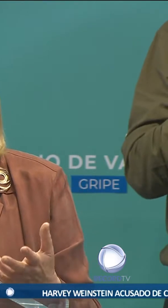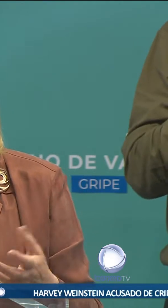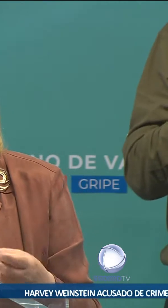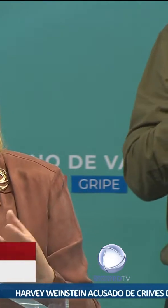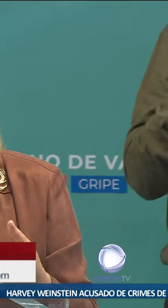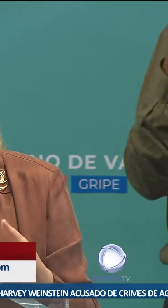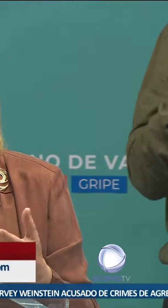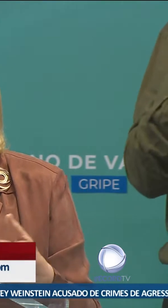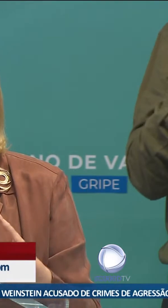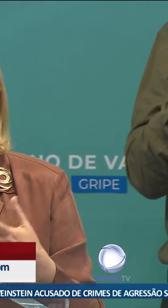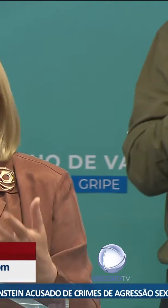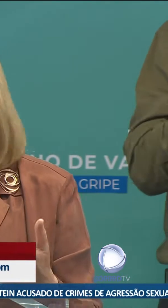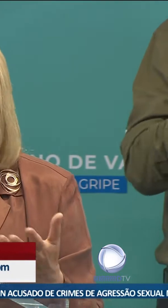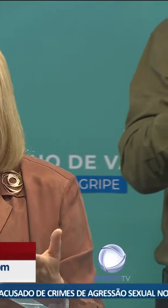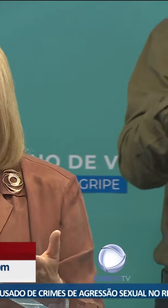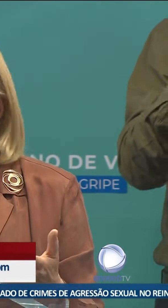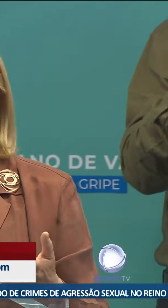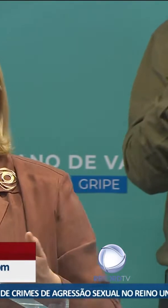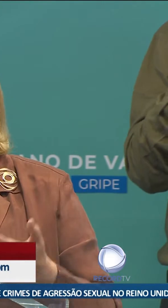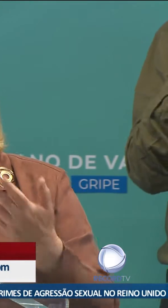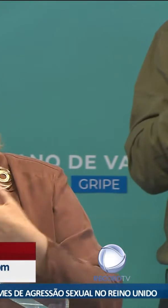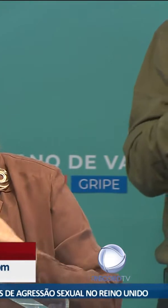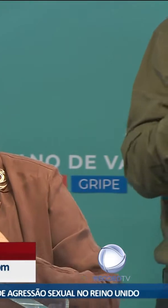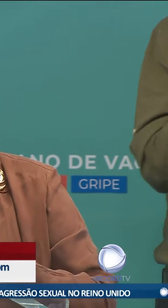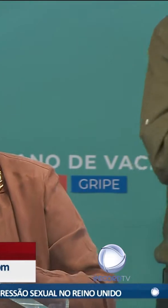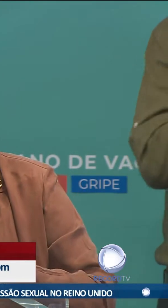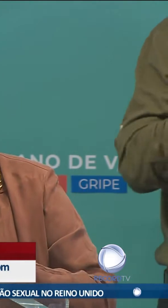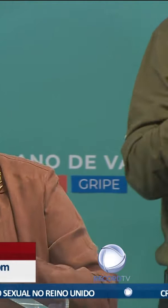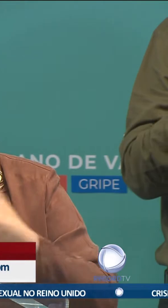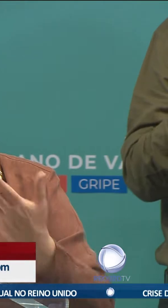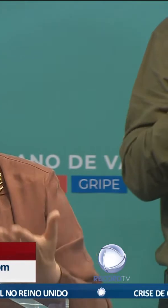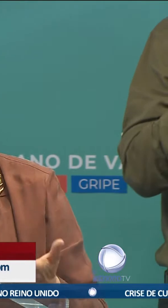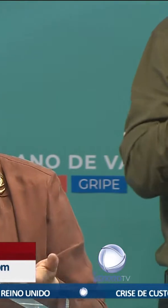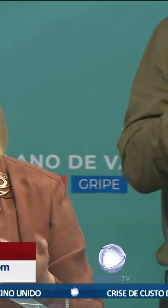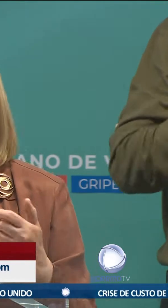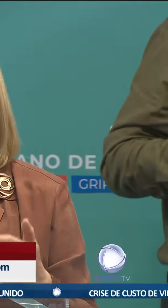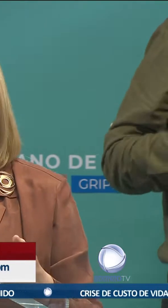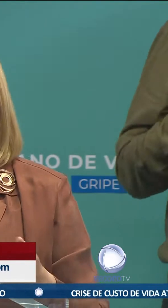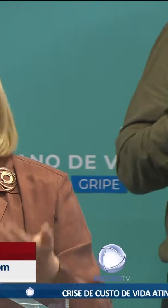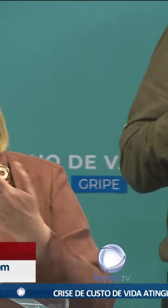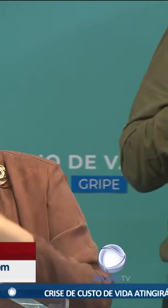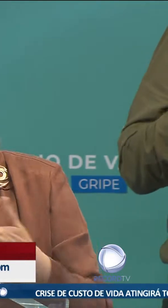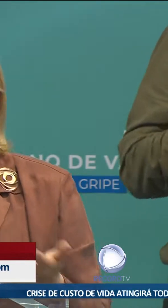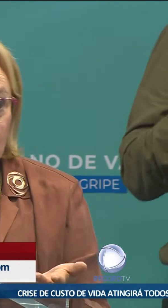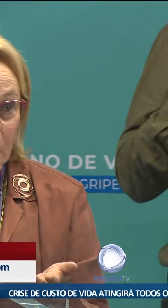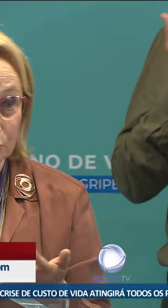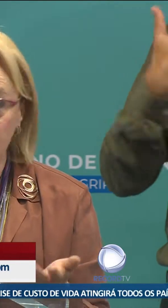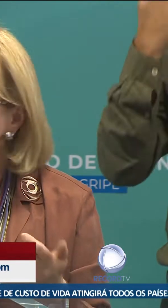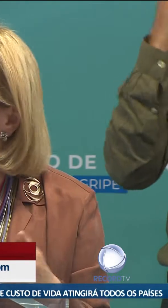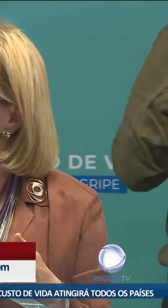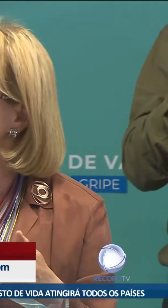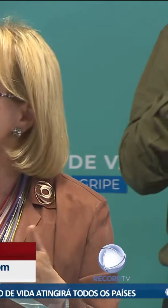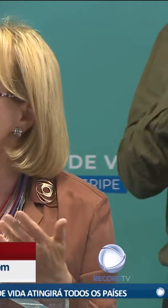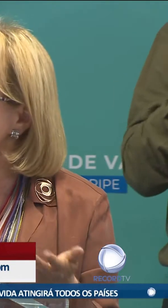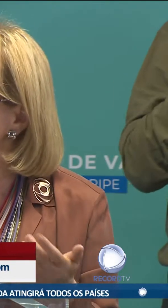intervalo mínimo para a vacina convido é de três meses quer em relação a doença quer em relação a uma anterior